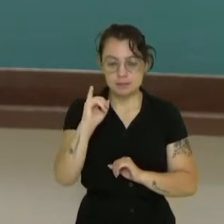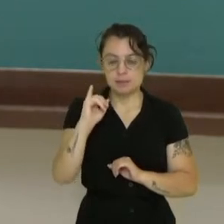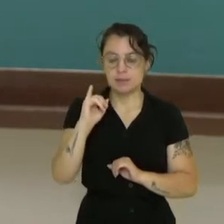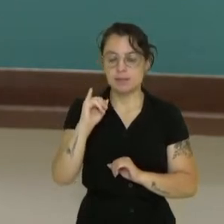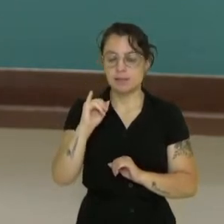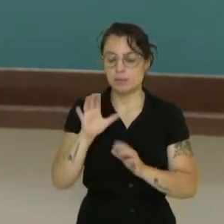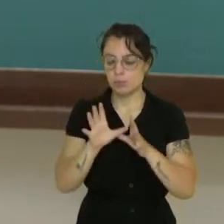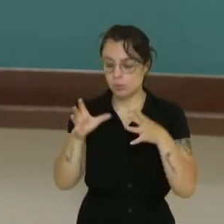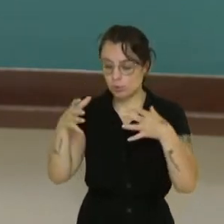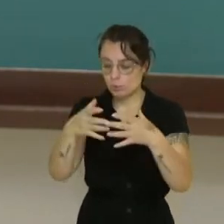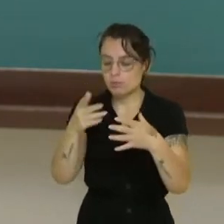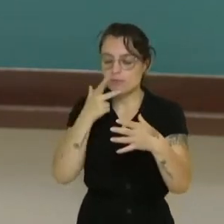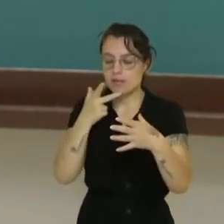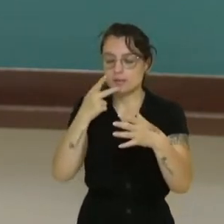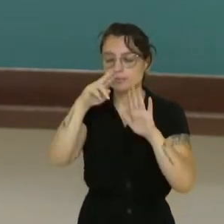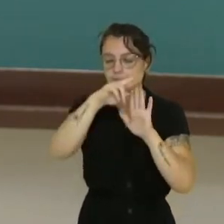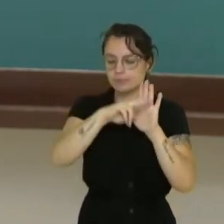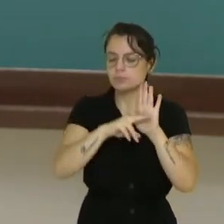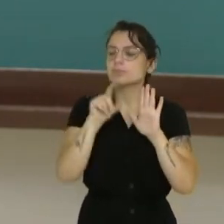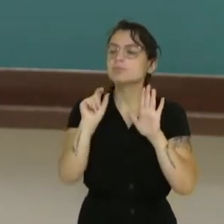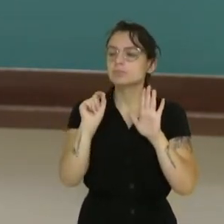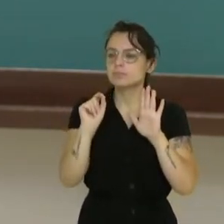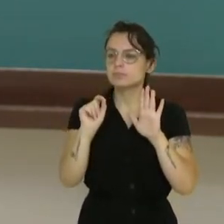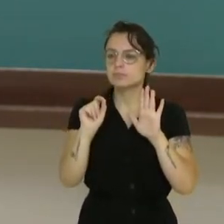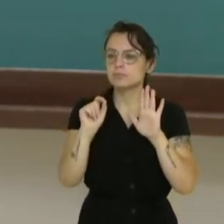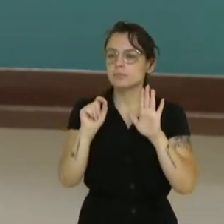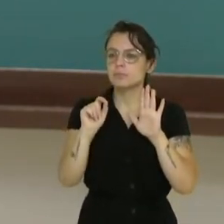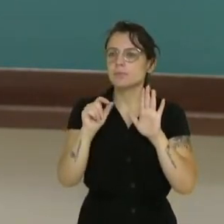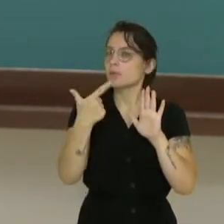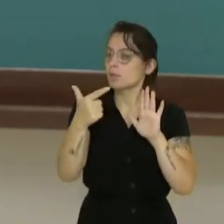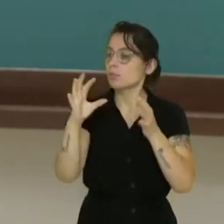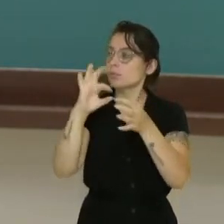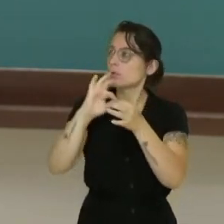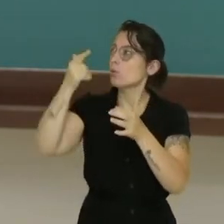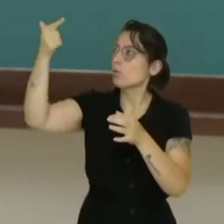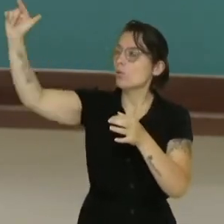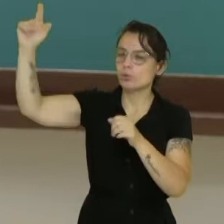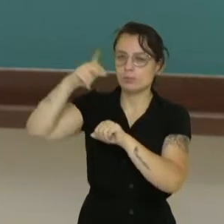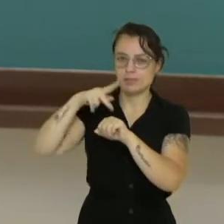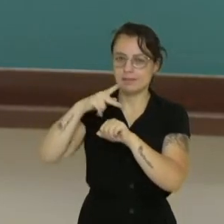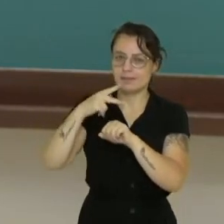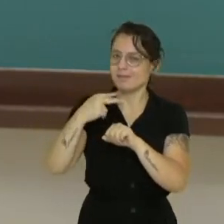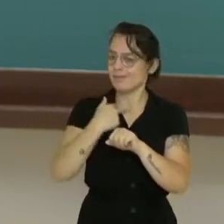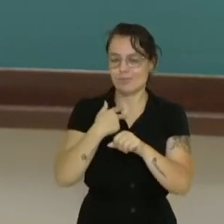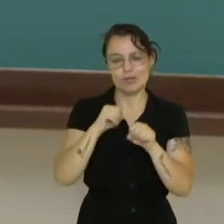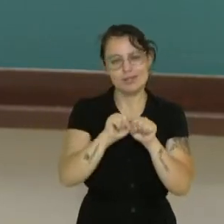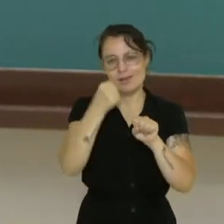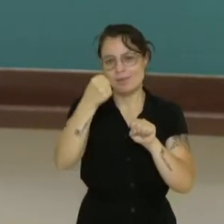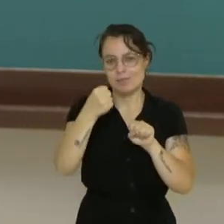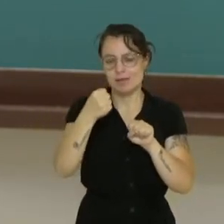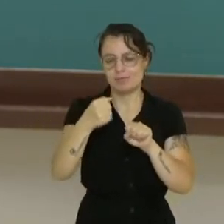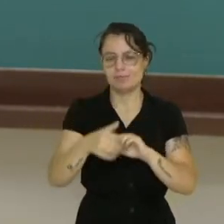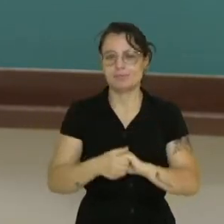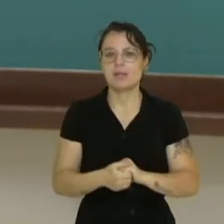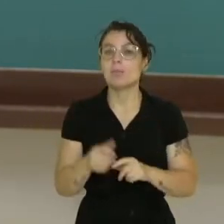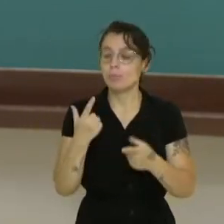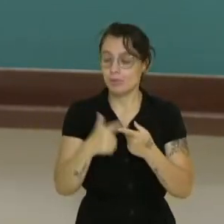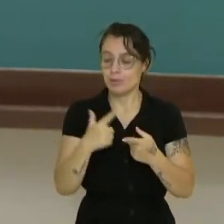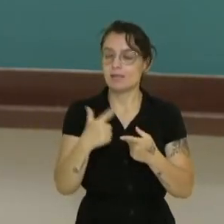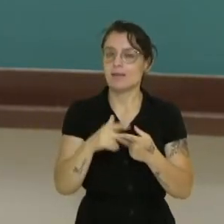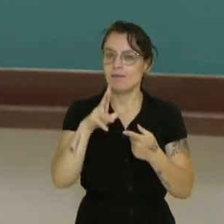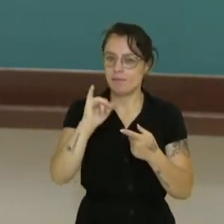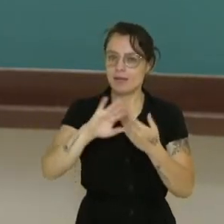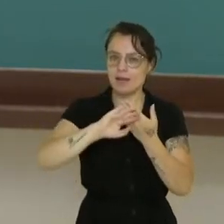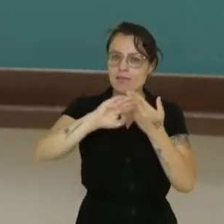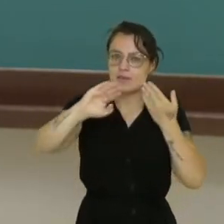ter acordo com qualquer país externo, nenhum dos países pode quebrar esse acordo, senão ele vai ser